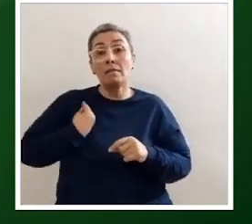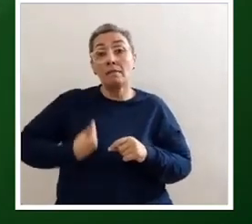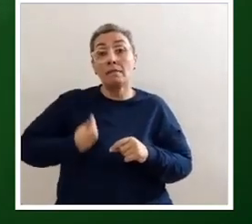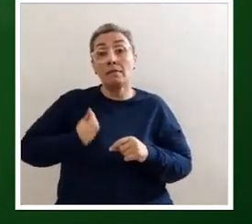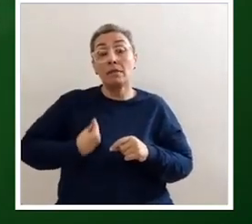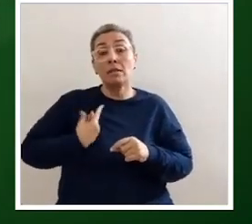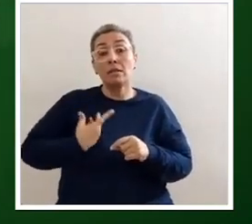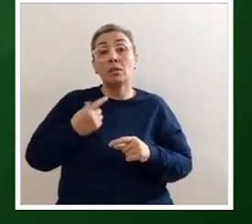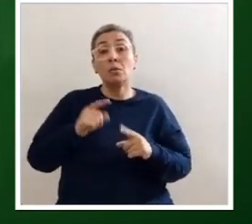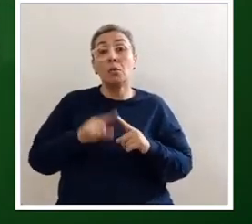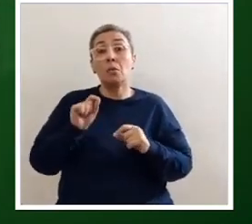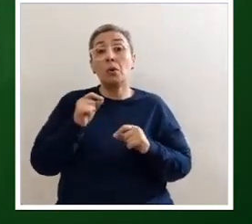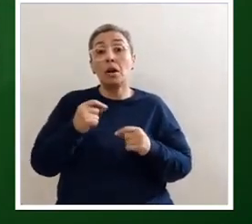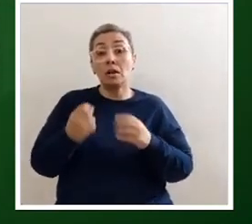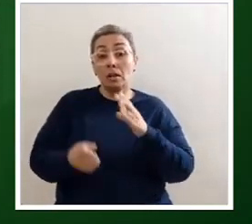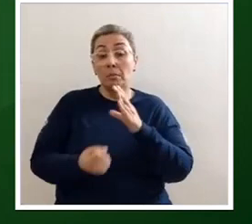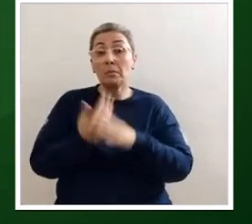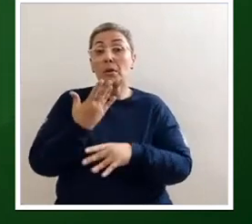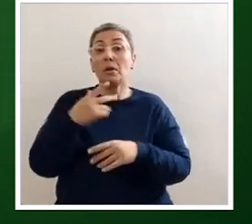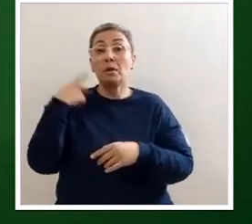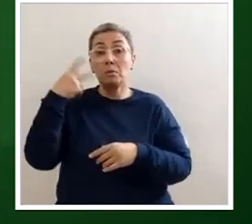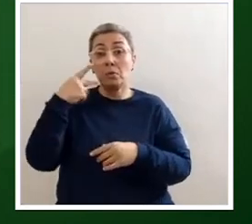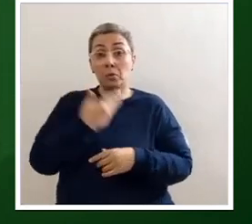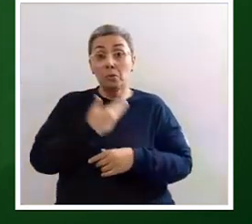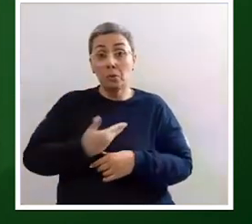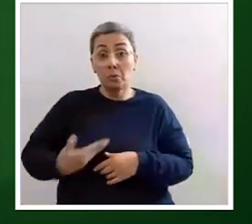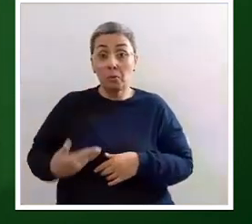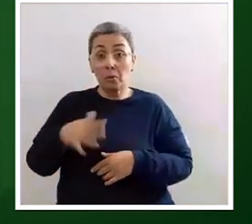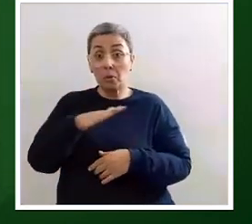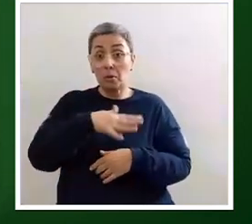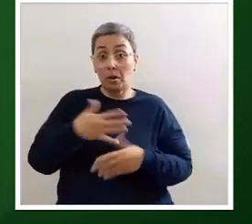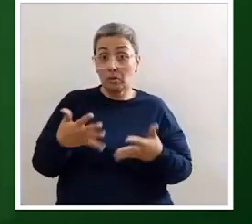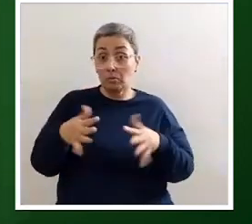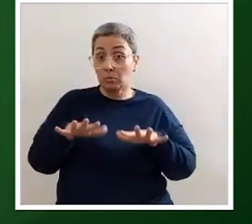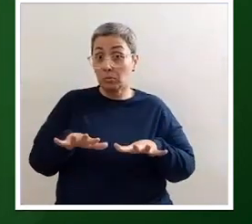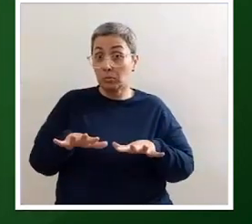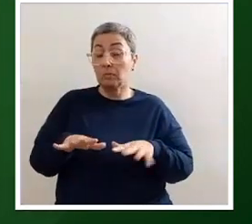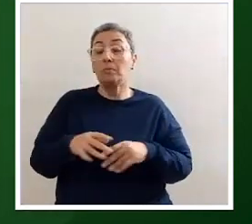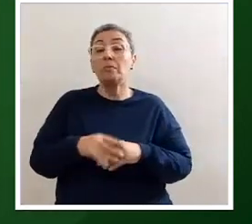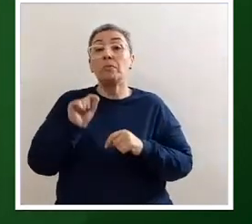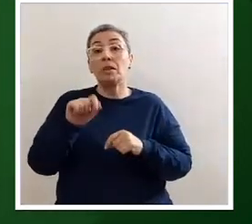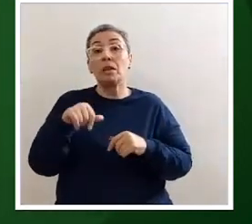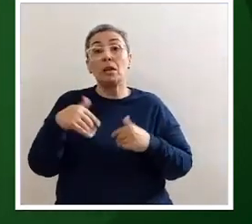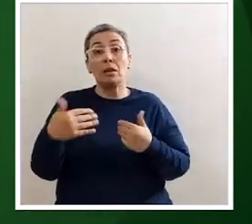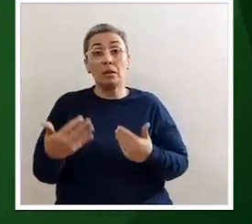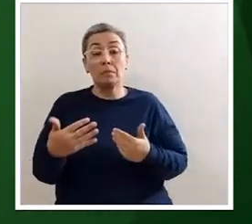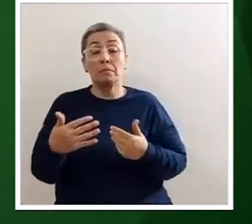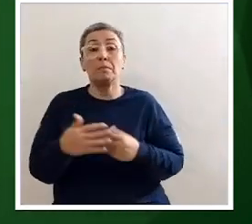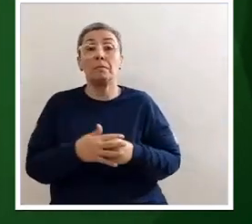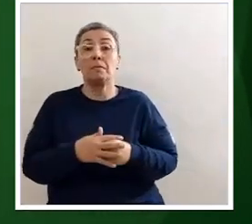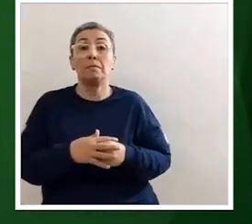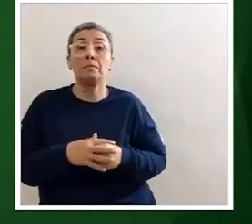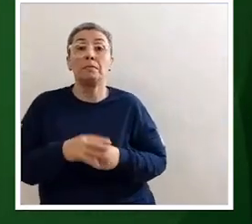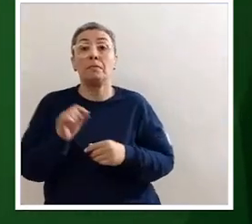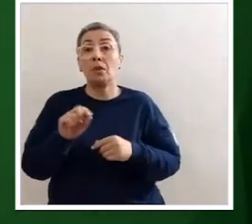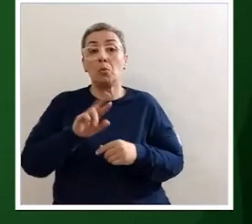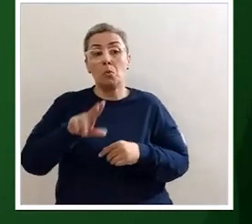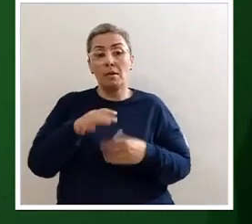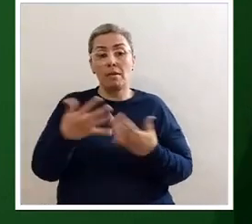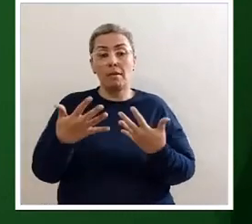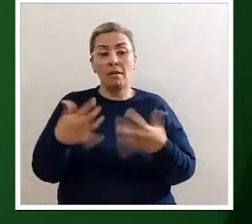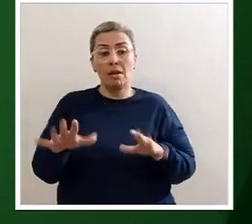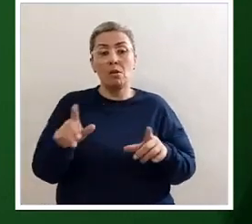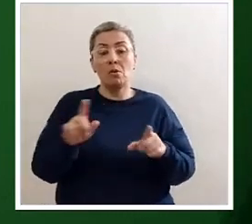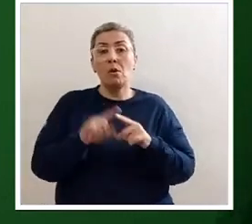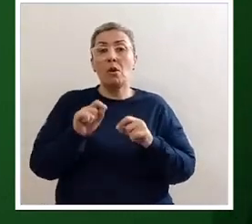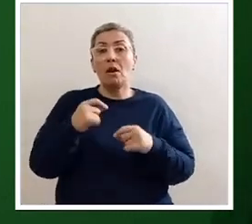da implementação de políticas públicas na área de inclusão então eu não vou querer ter